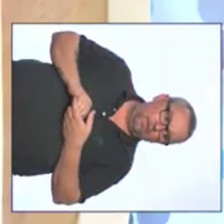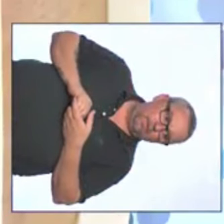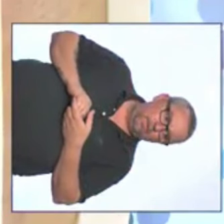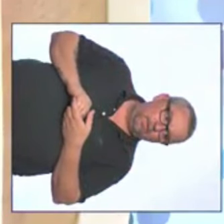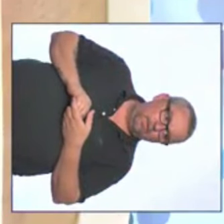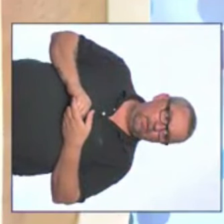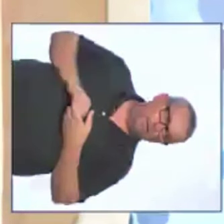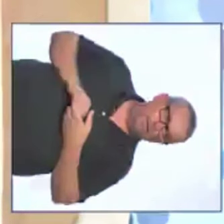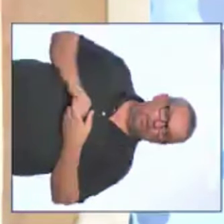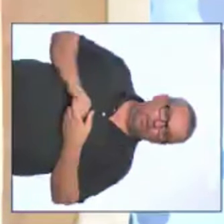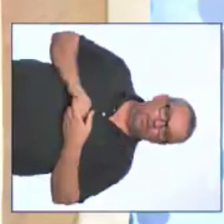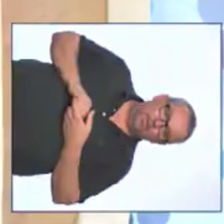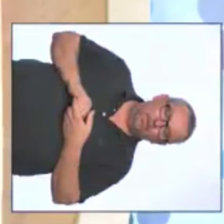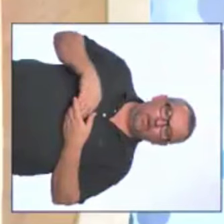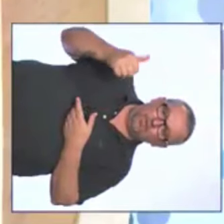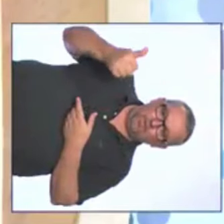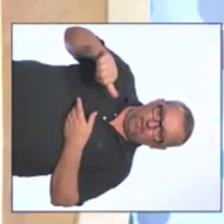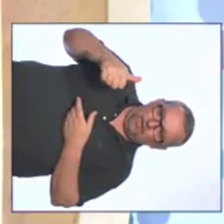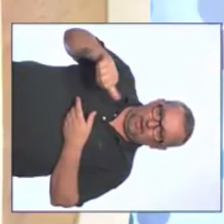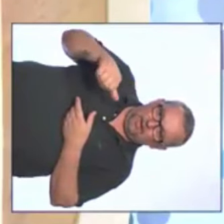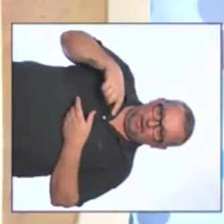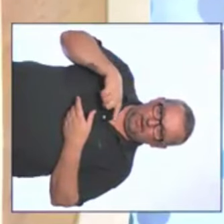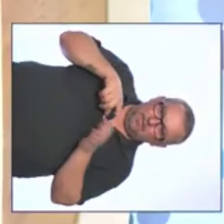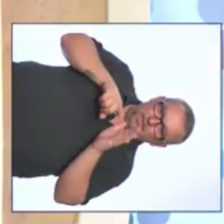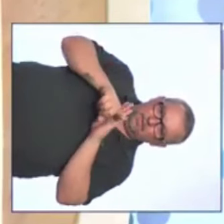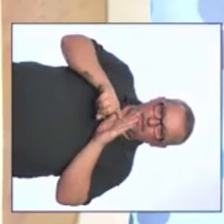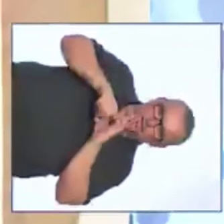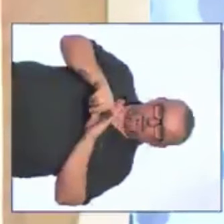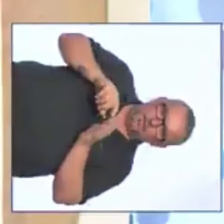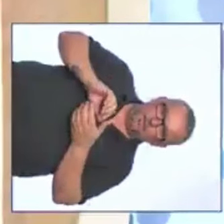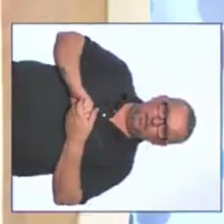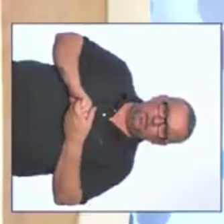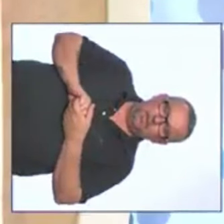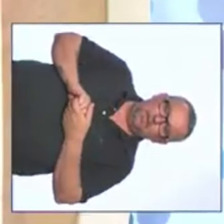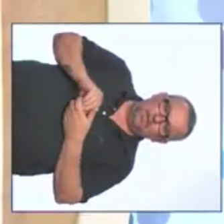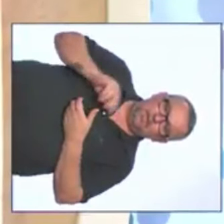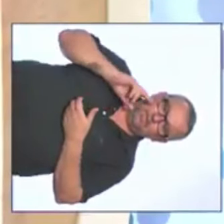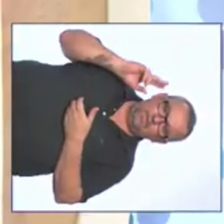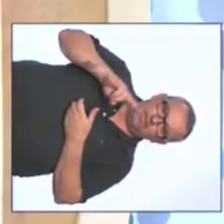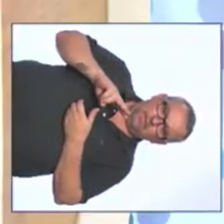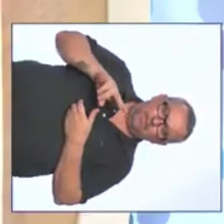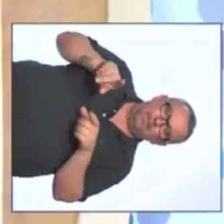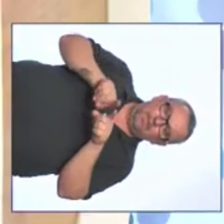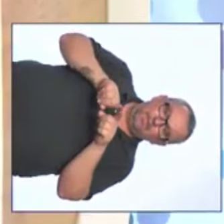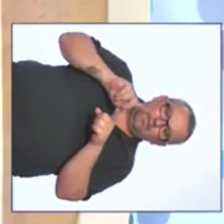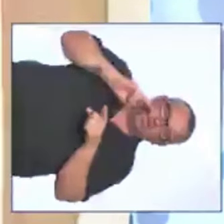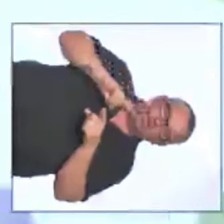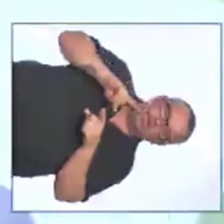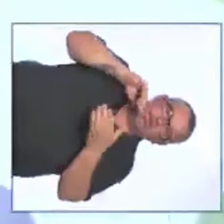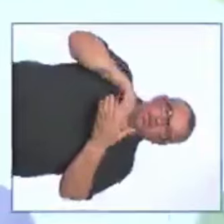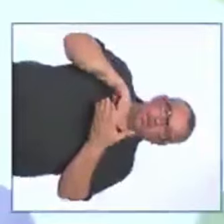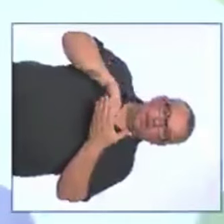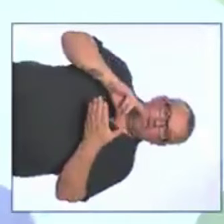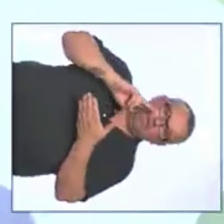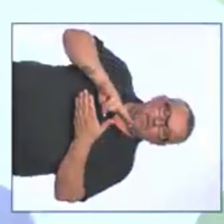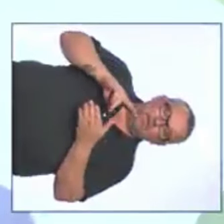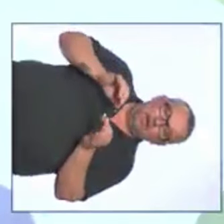agora avalie o gráfico eu acho que avalie né que tem umas perguntinhas lá ah é mas avalie aí a gente já vai deixar no final para